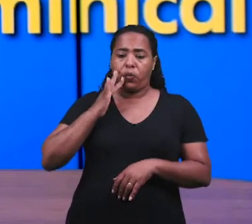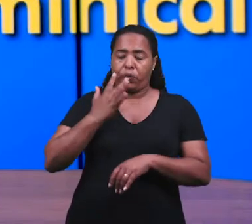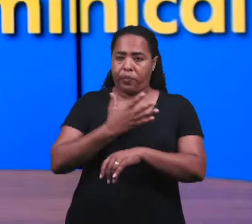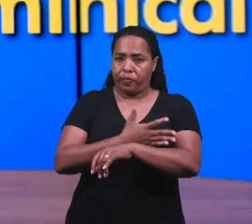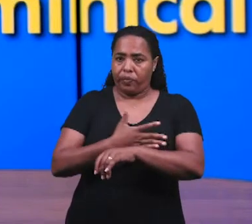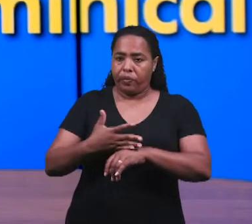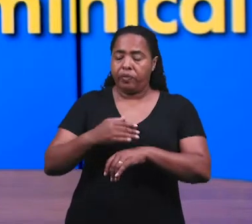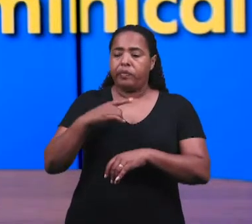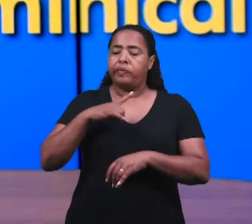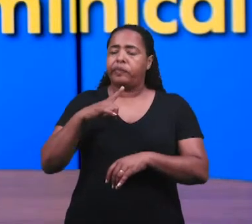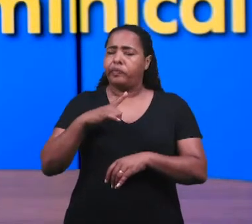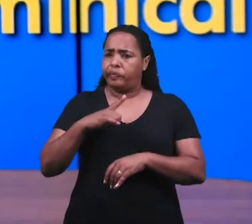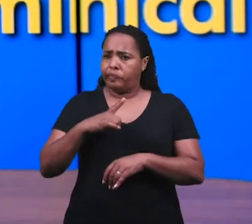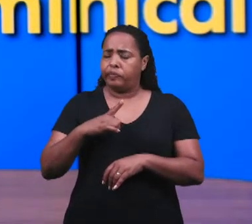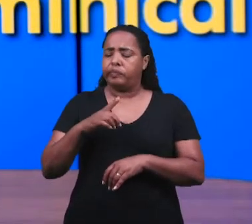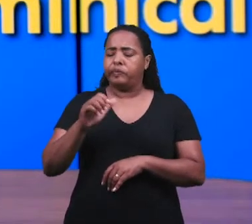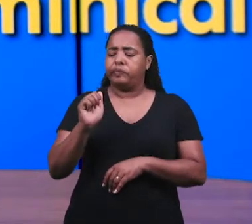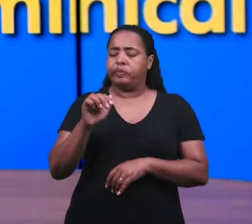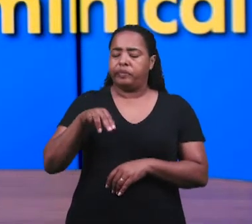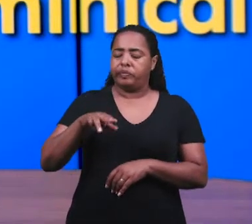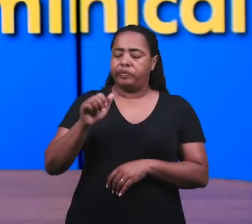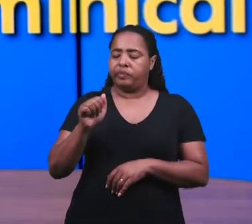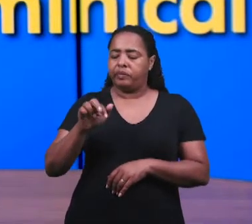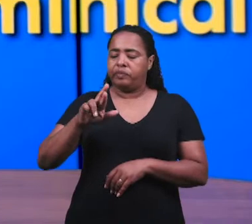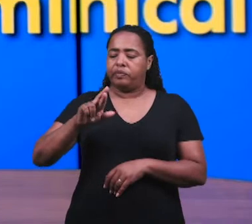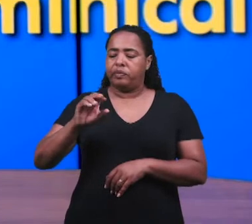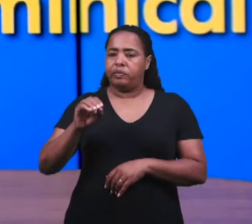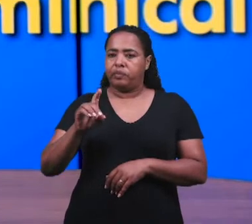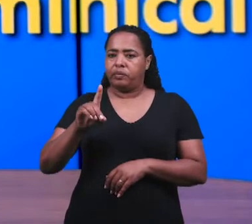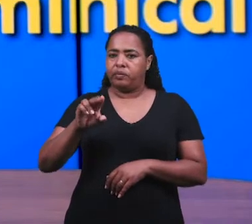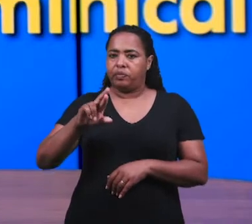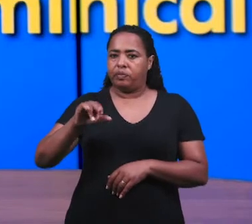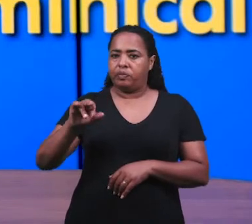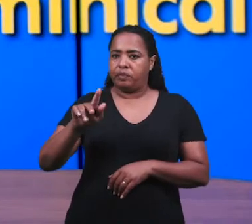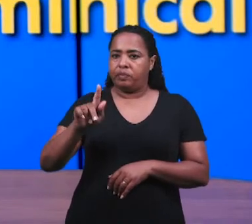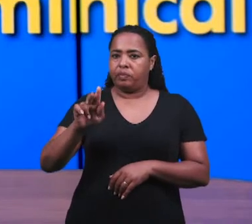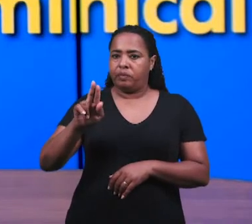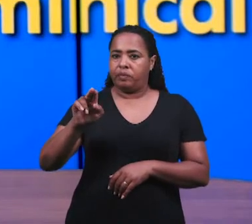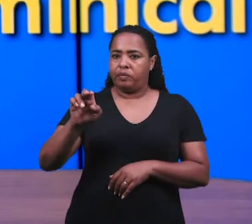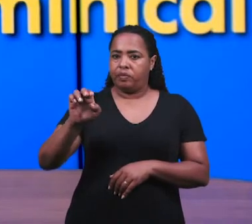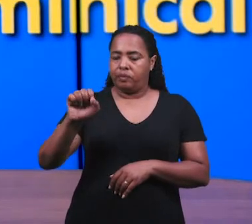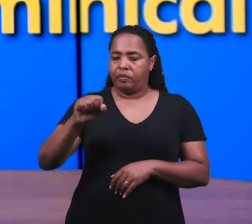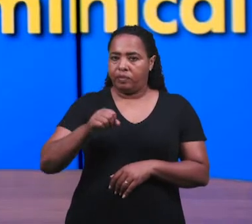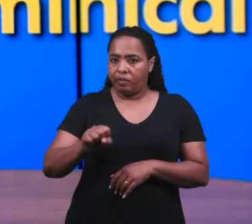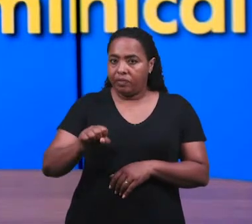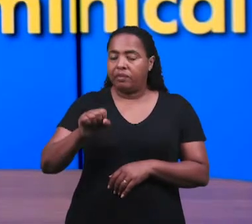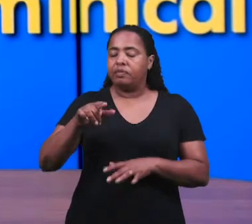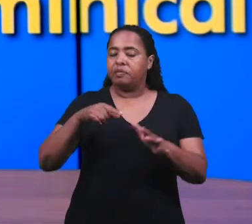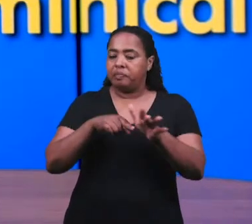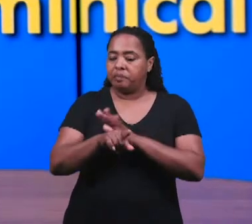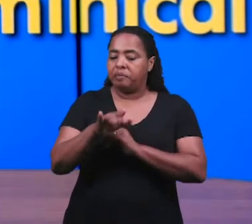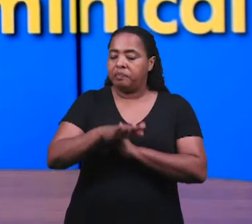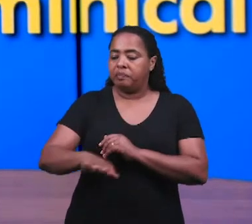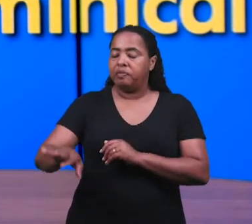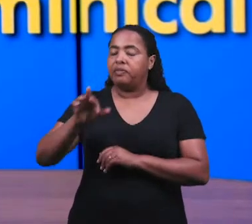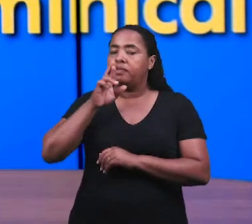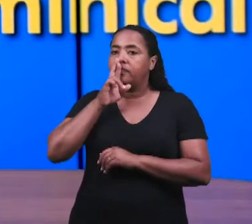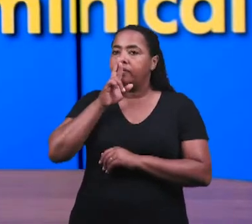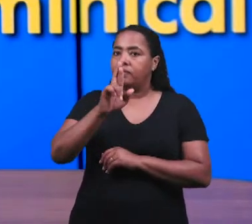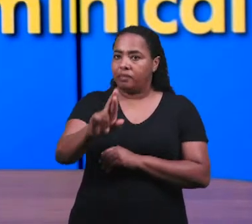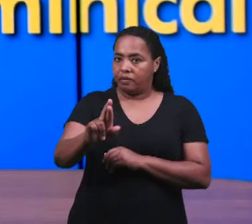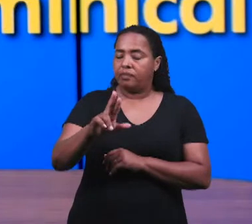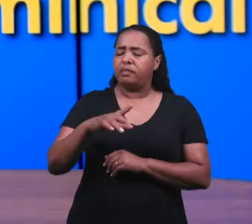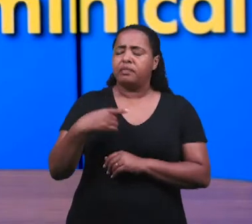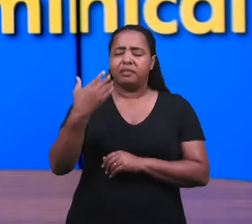E em Ouro Branco, nós temos ali a irmã Ana Rodrigues, que é professora, vai fazer a pergunta e as crianças vão responder